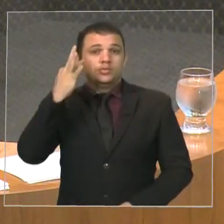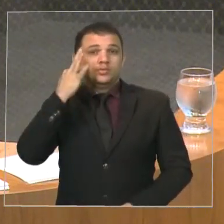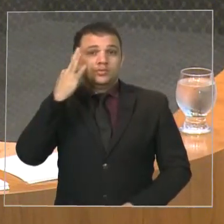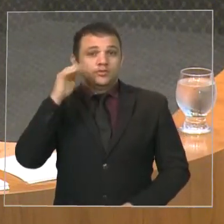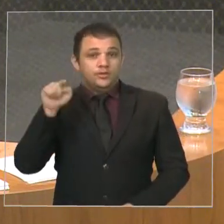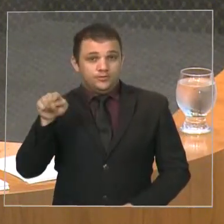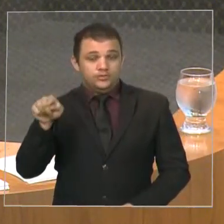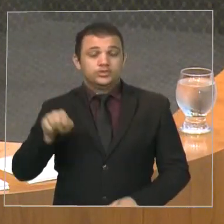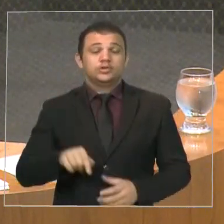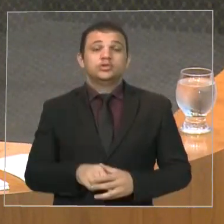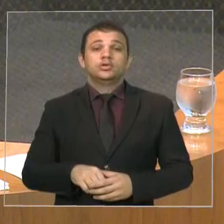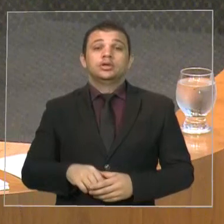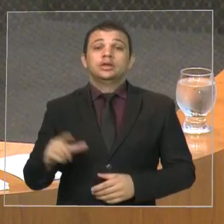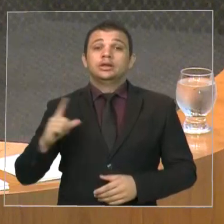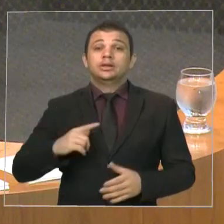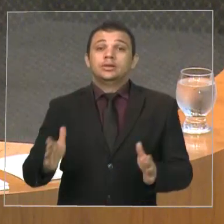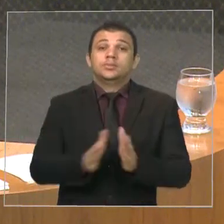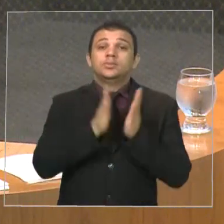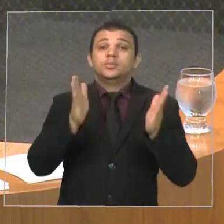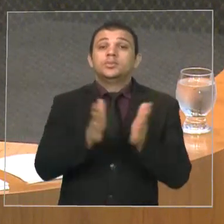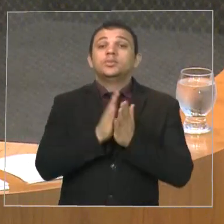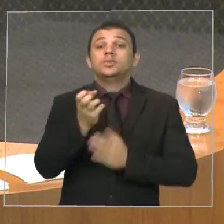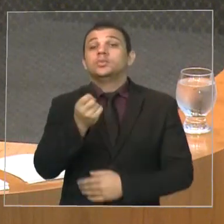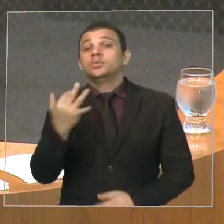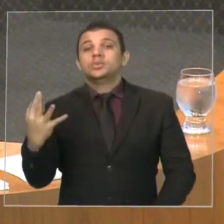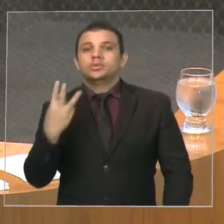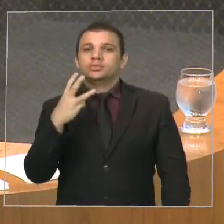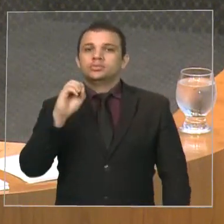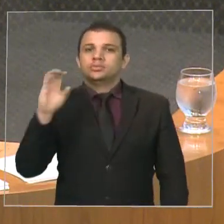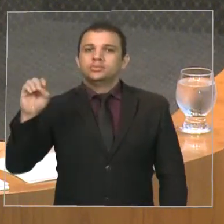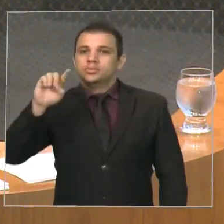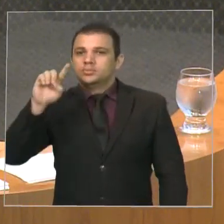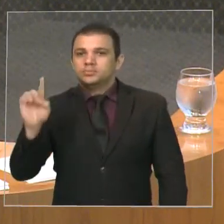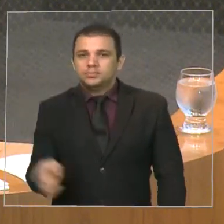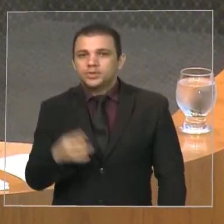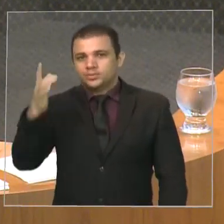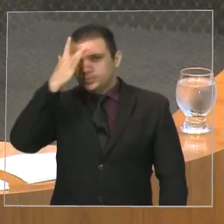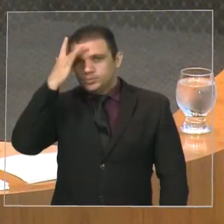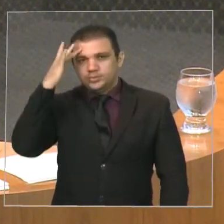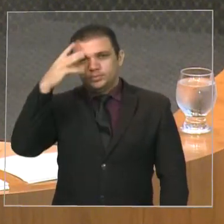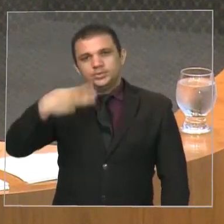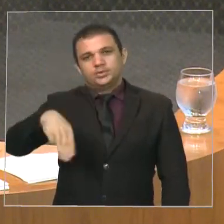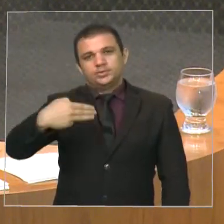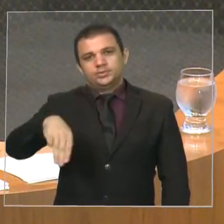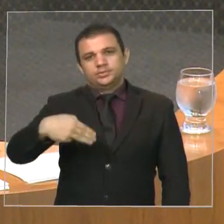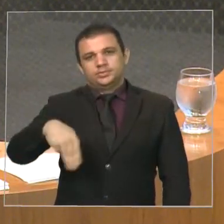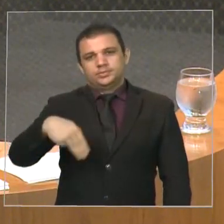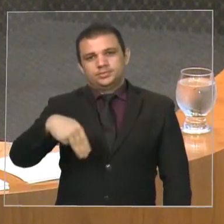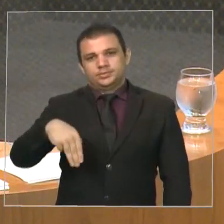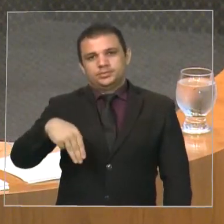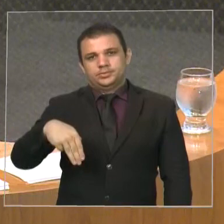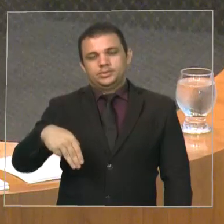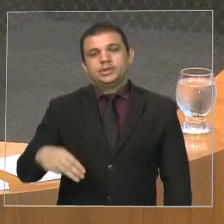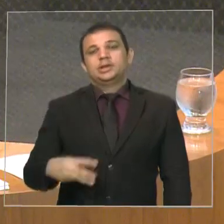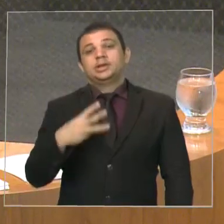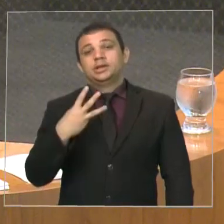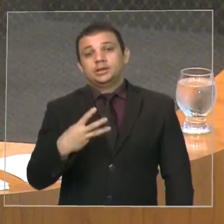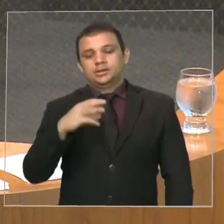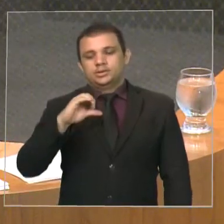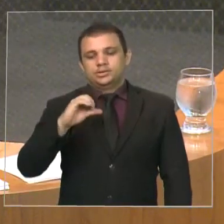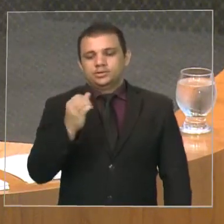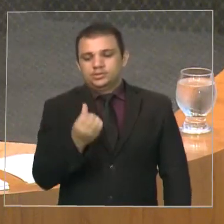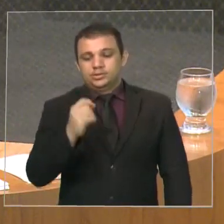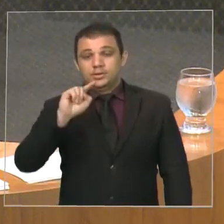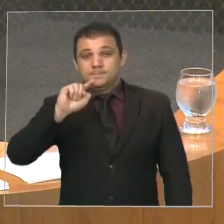à pobreza mais de 300 mil maranhenses. 300 mil maranhenses e